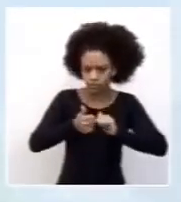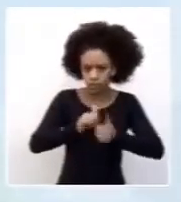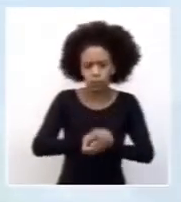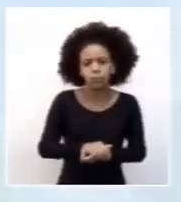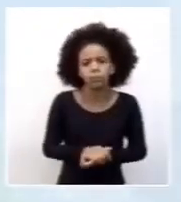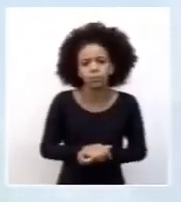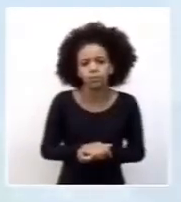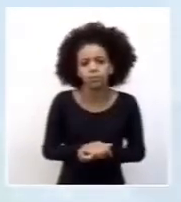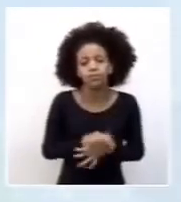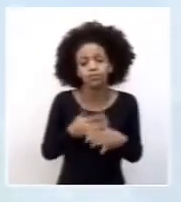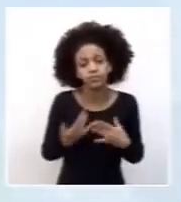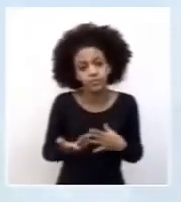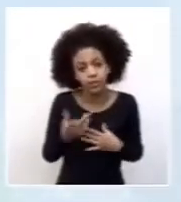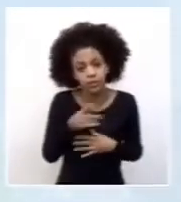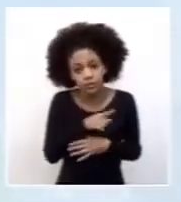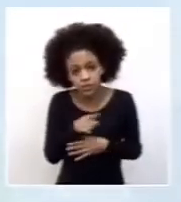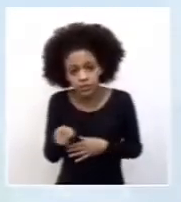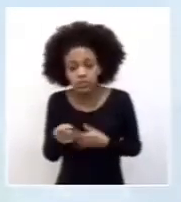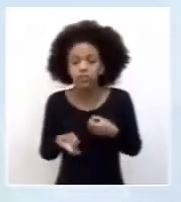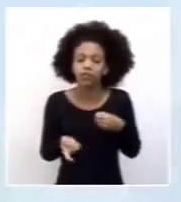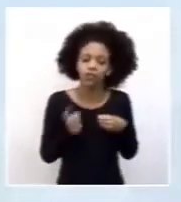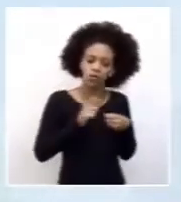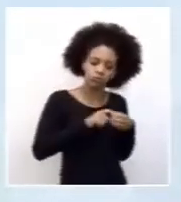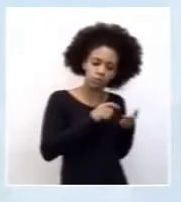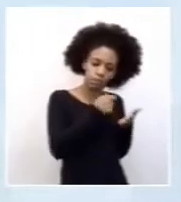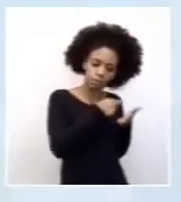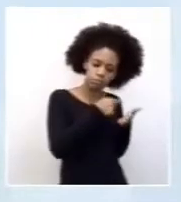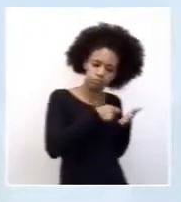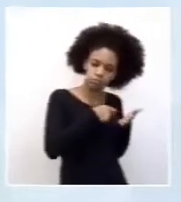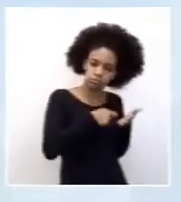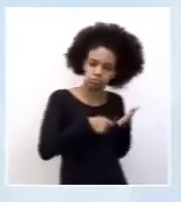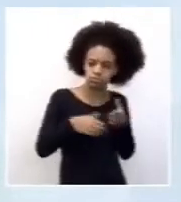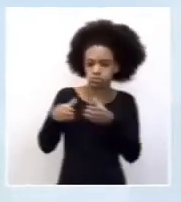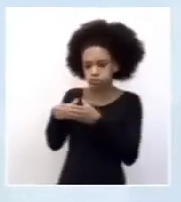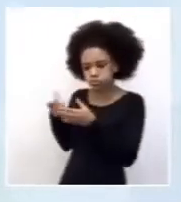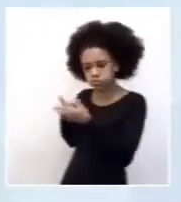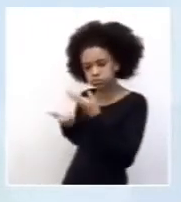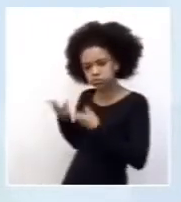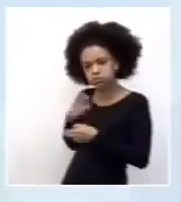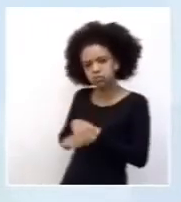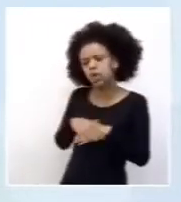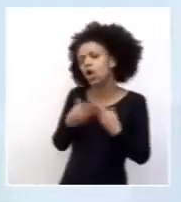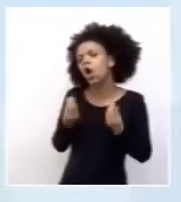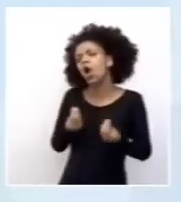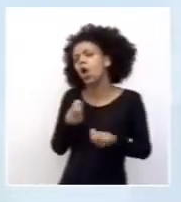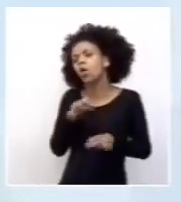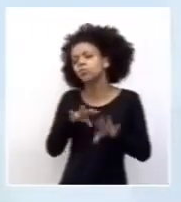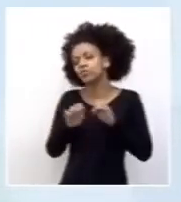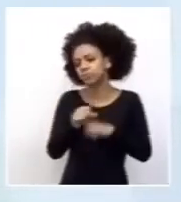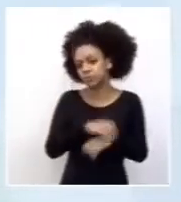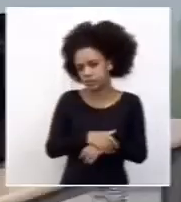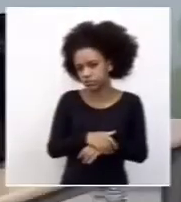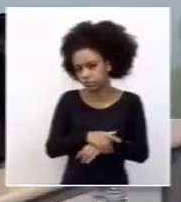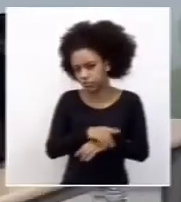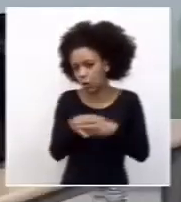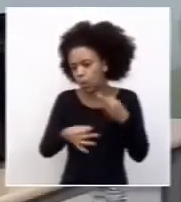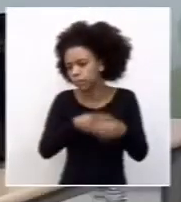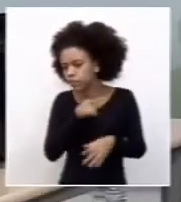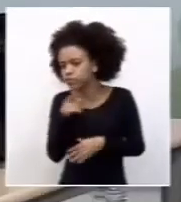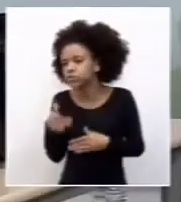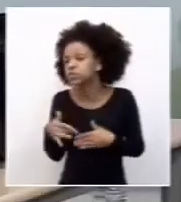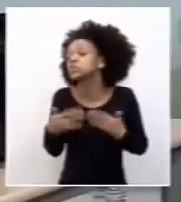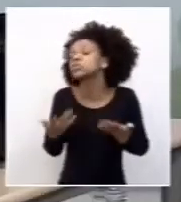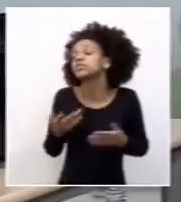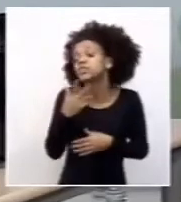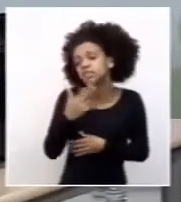Então, eu gostaria que os professores retornem seu diário de bordo e respondam o chat. Como foi esta formação? Então aí os professores vão